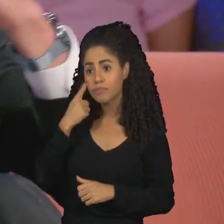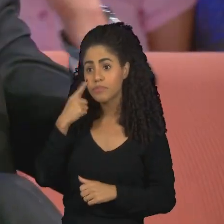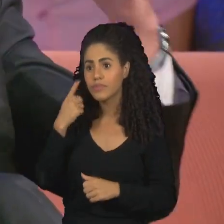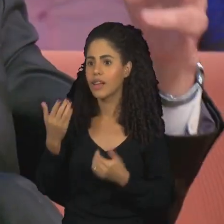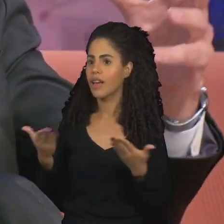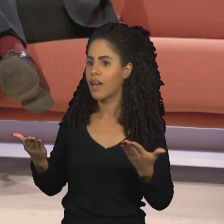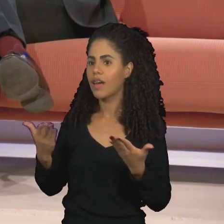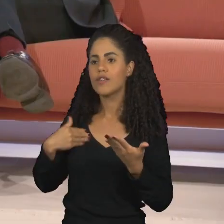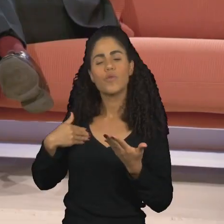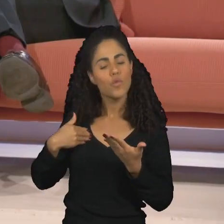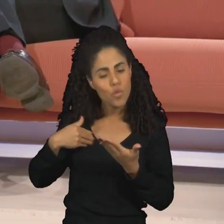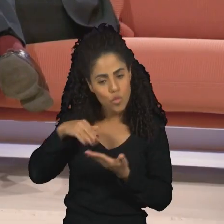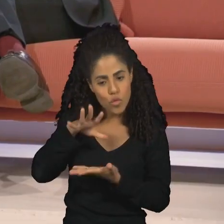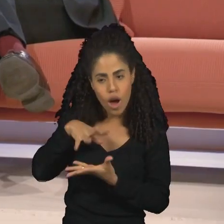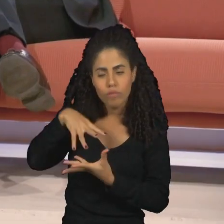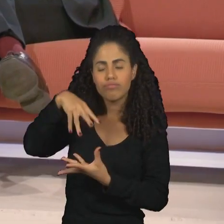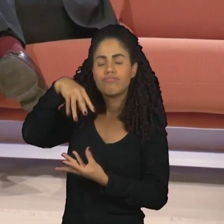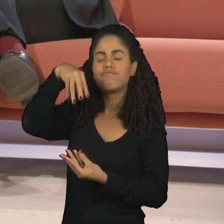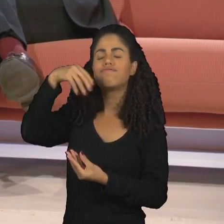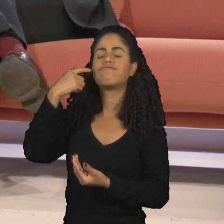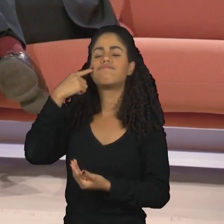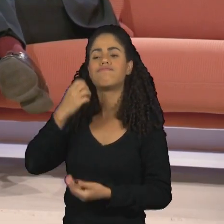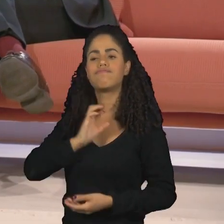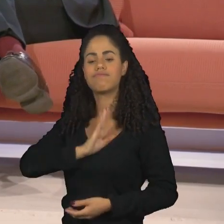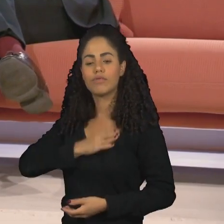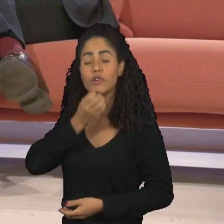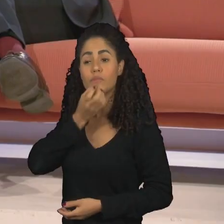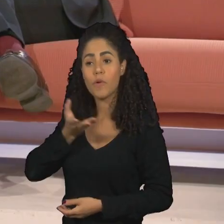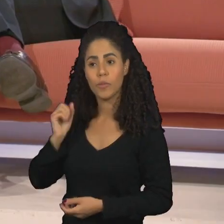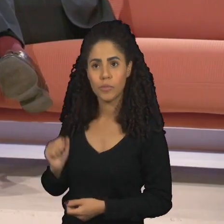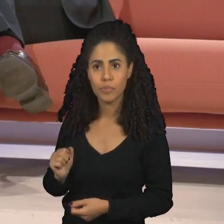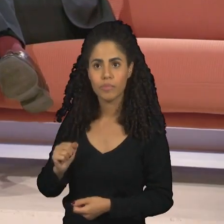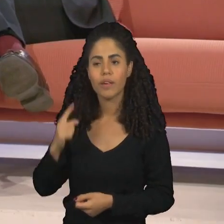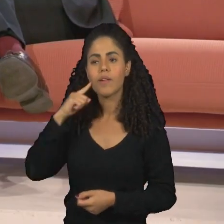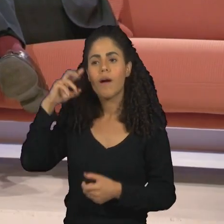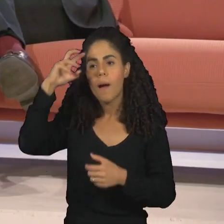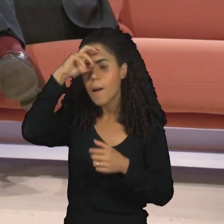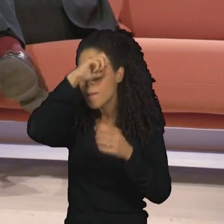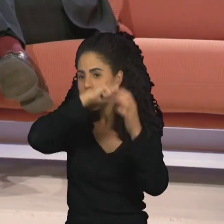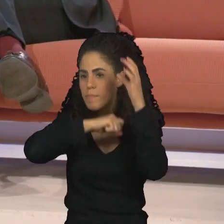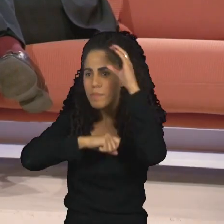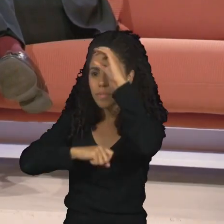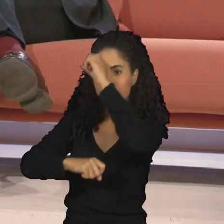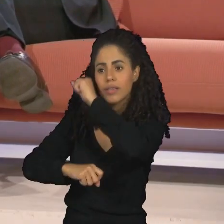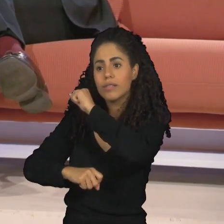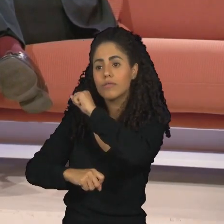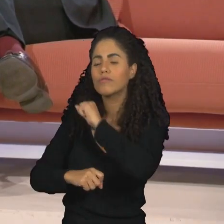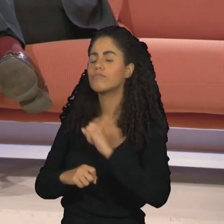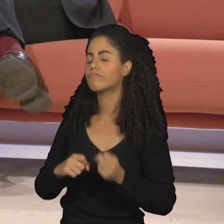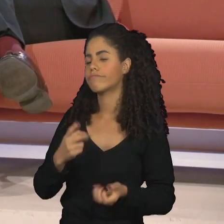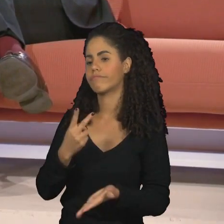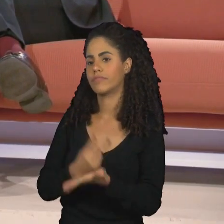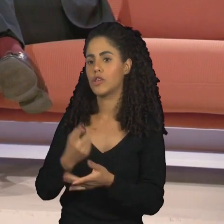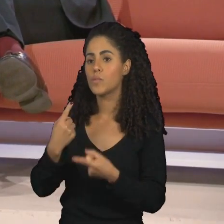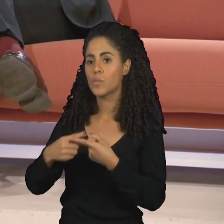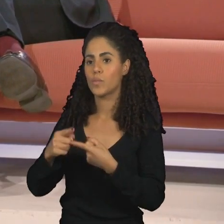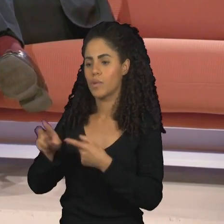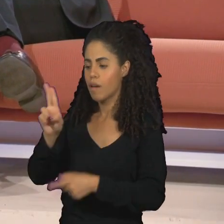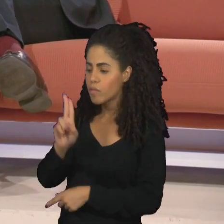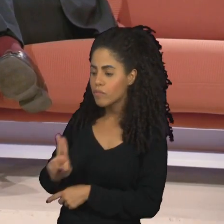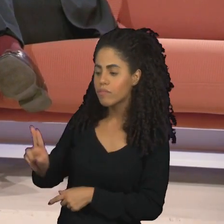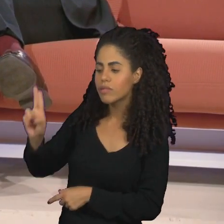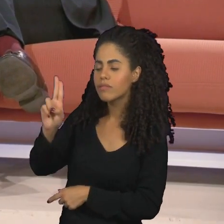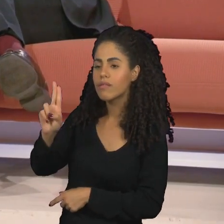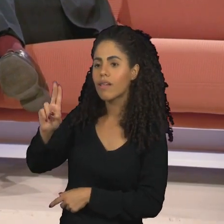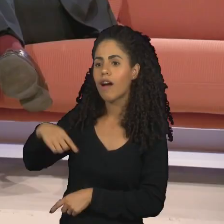de alma. Grande de alma. Grande de coração. Que é um aprendizado também, né? Acho que a universidade vai ensinando a